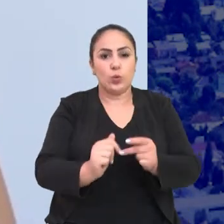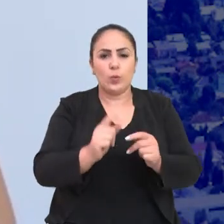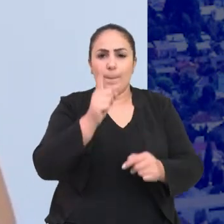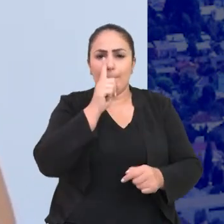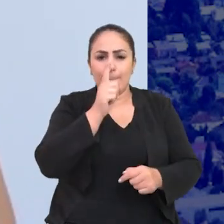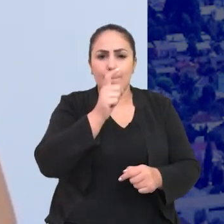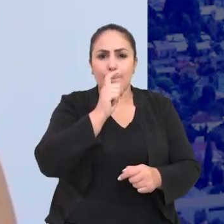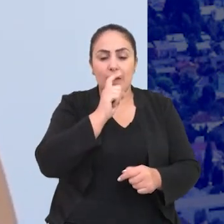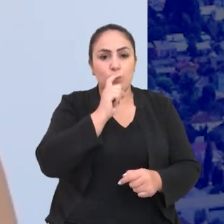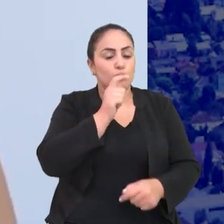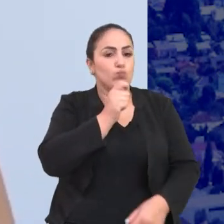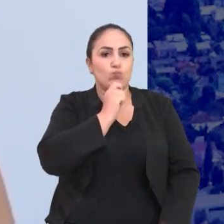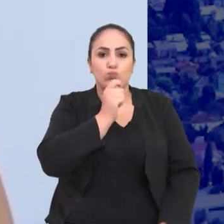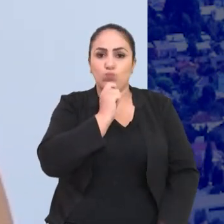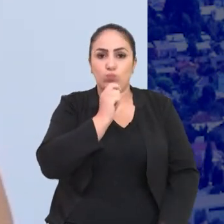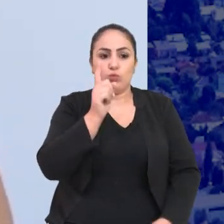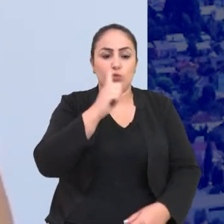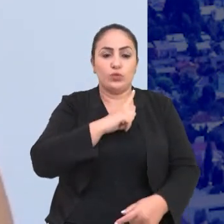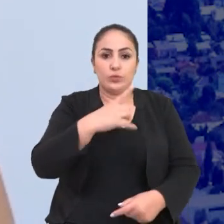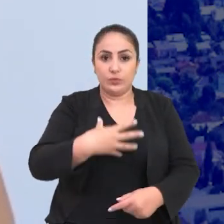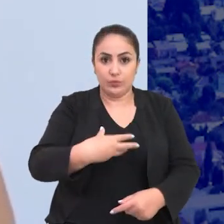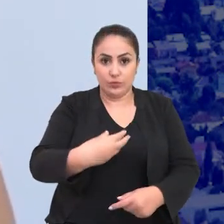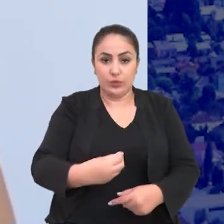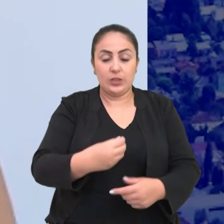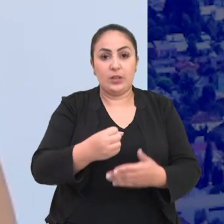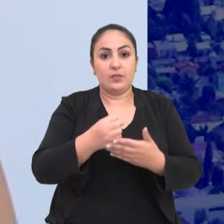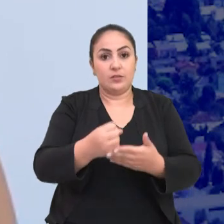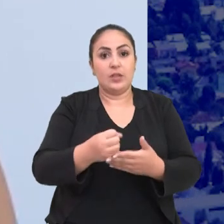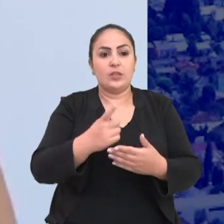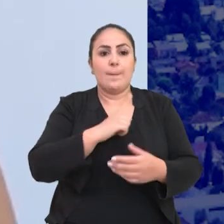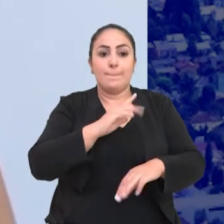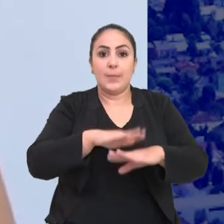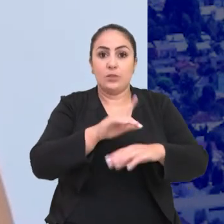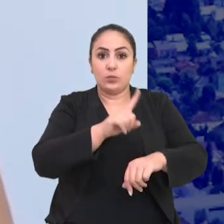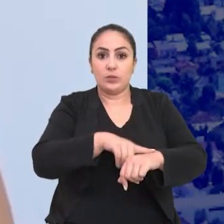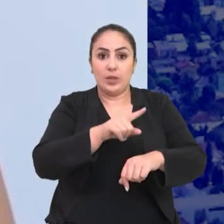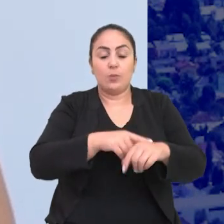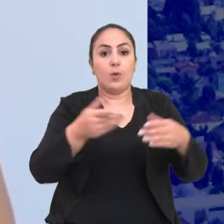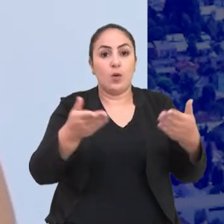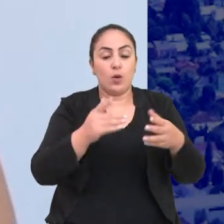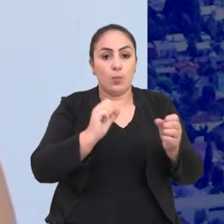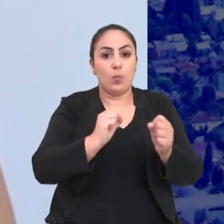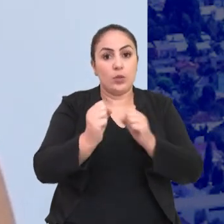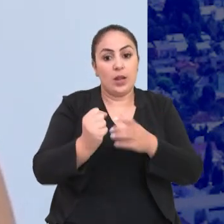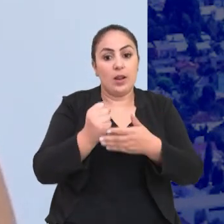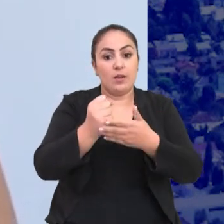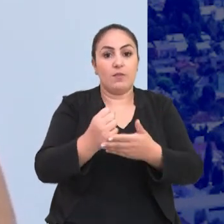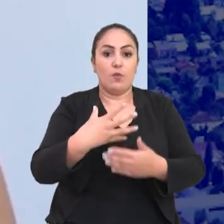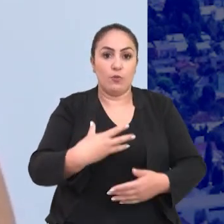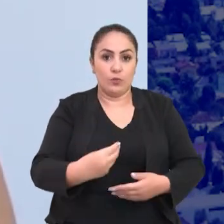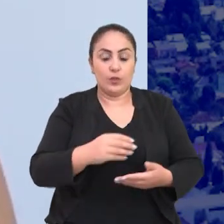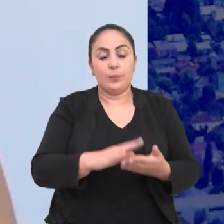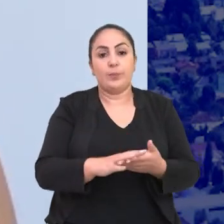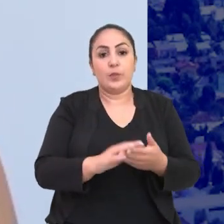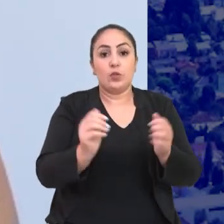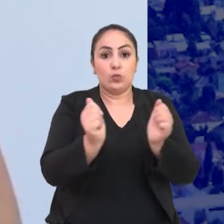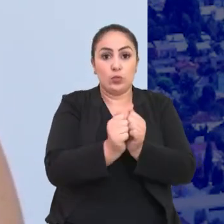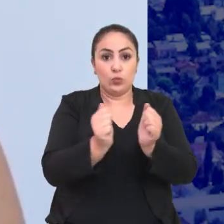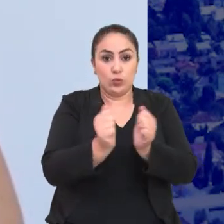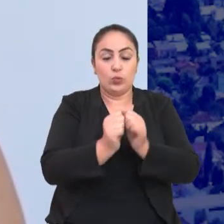que todos os pais que ainda não levaram os seus filhos, que tem mais um tempinho agora para poder